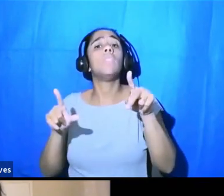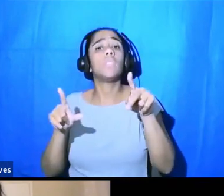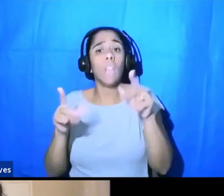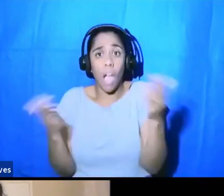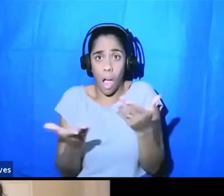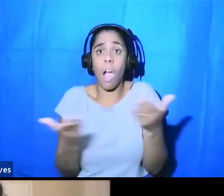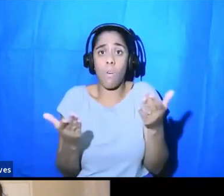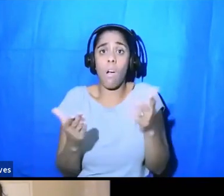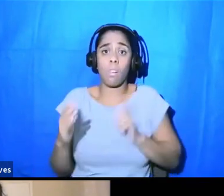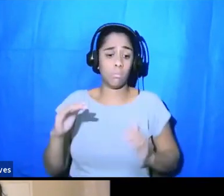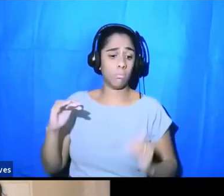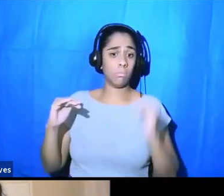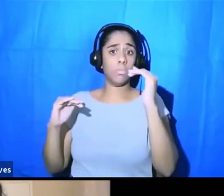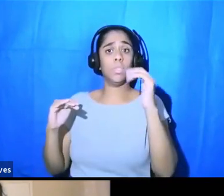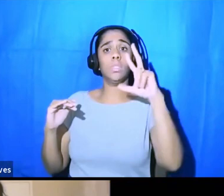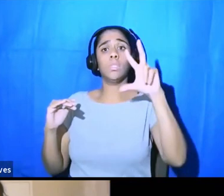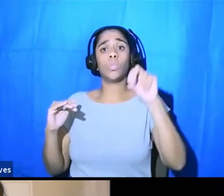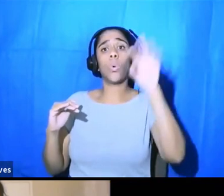constituição?